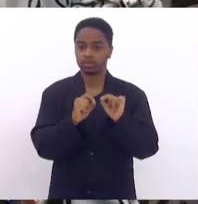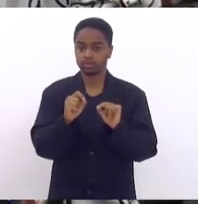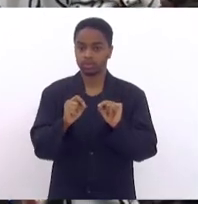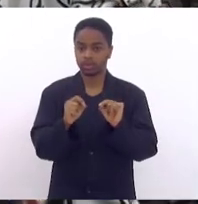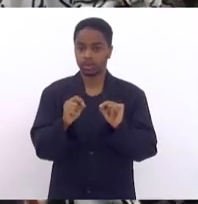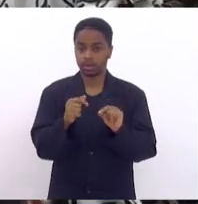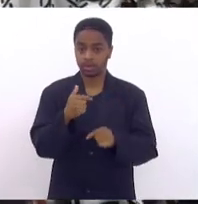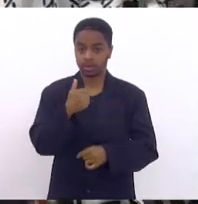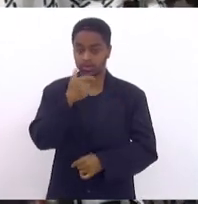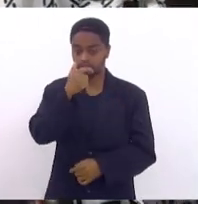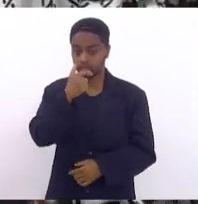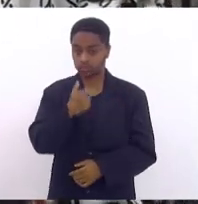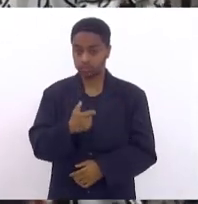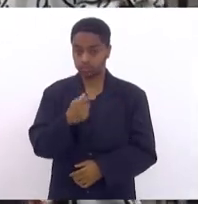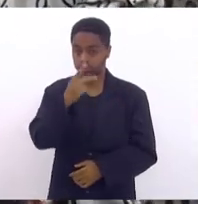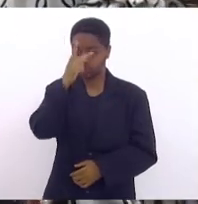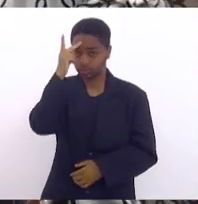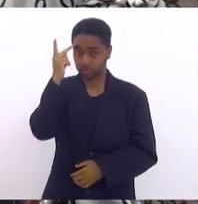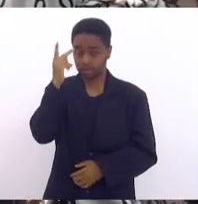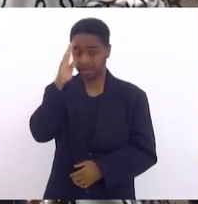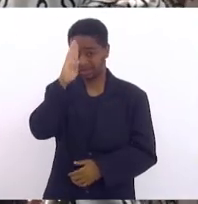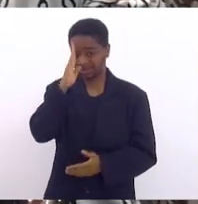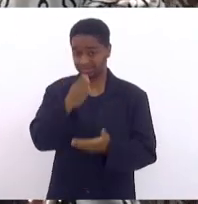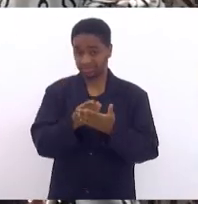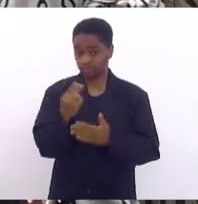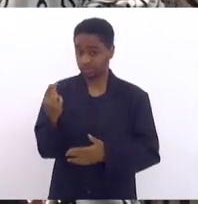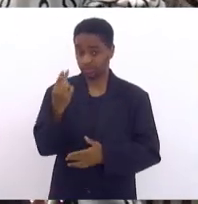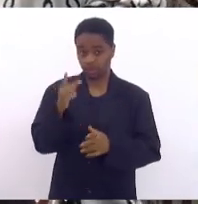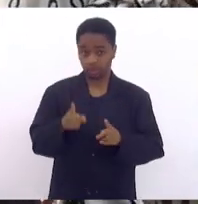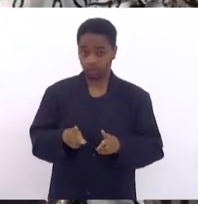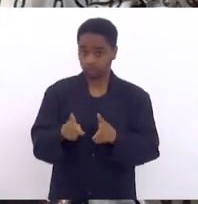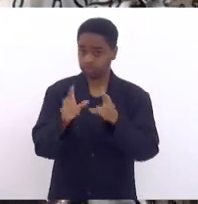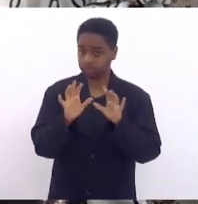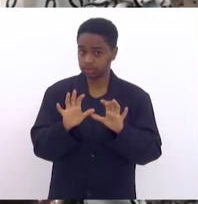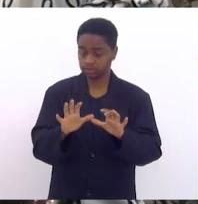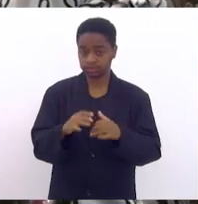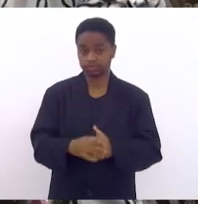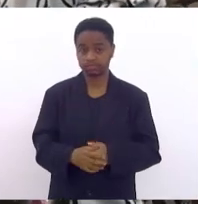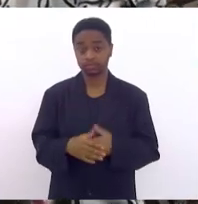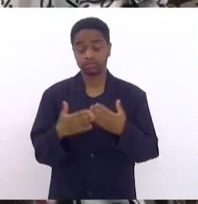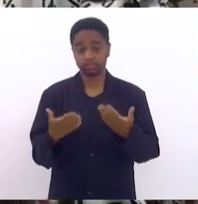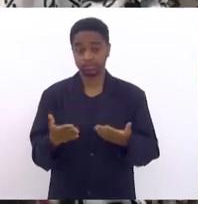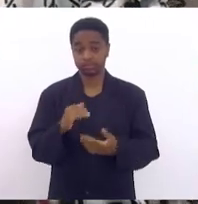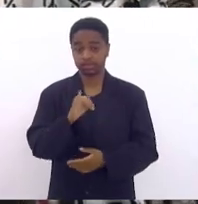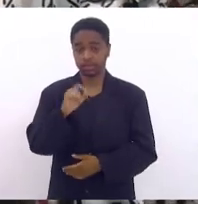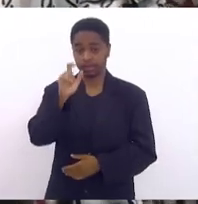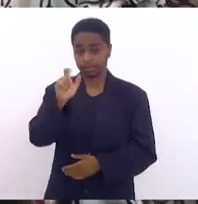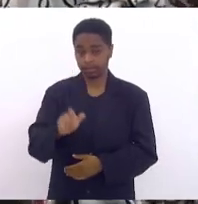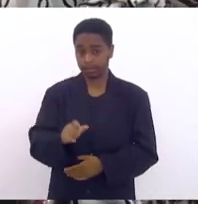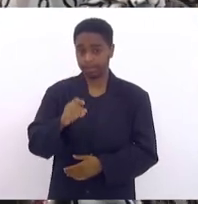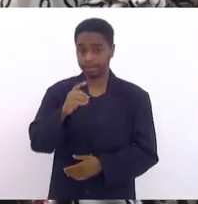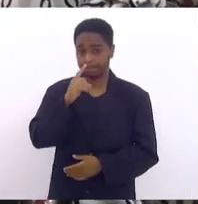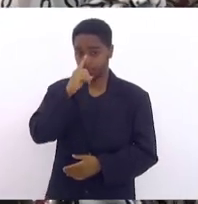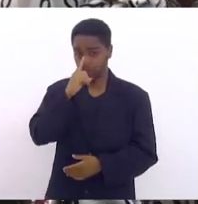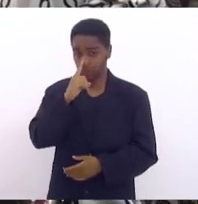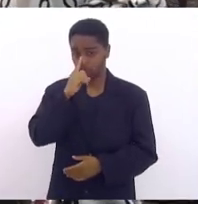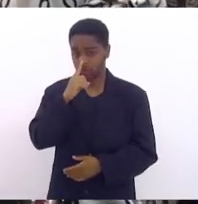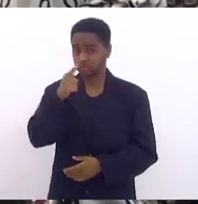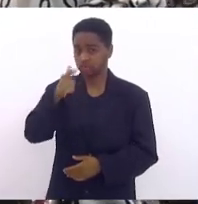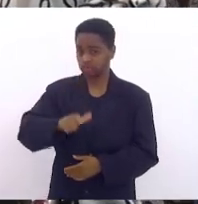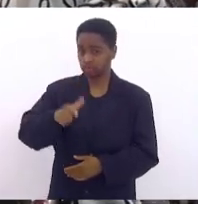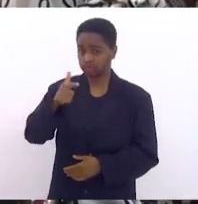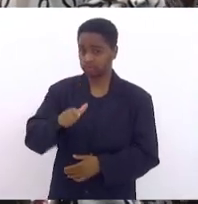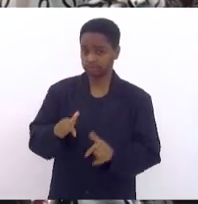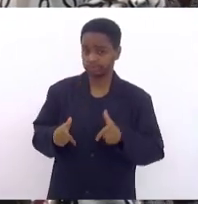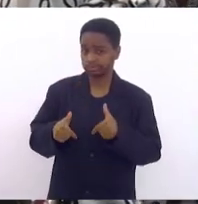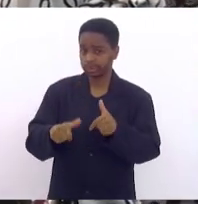sou daqueles que acham que a situação está insustentável. E uma pessoa perigosa, reincidente, não